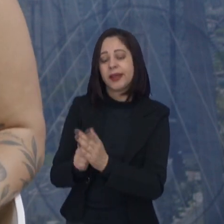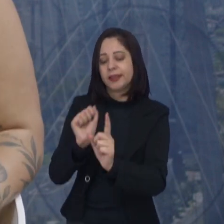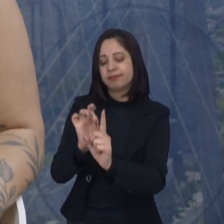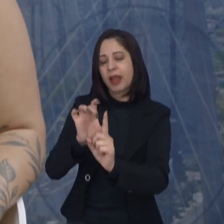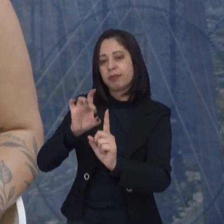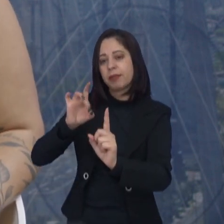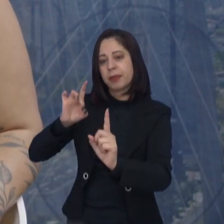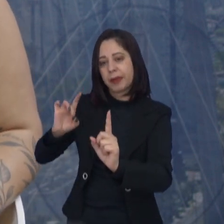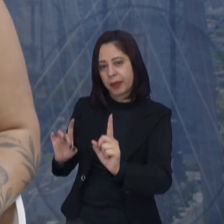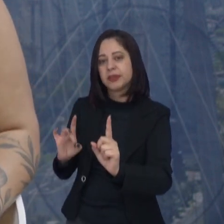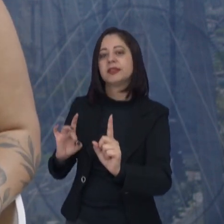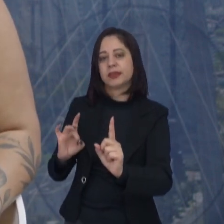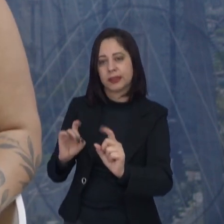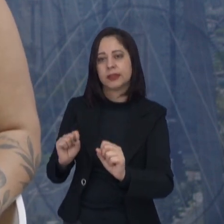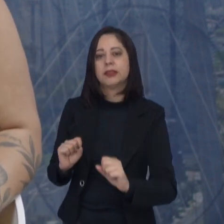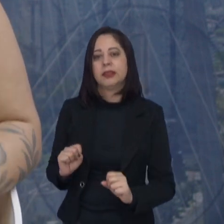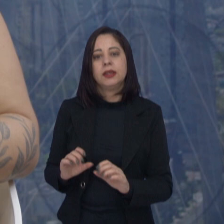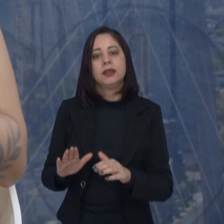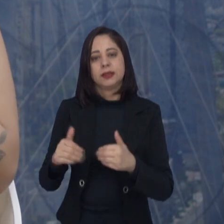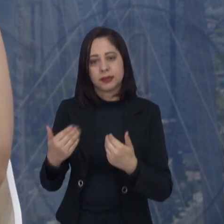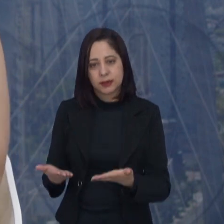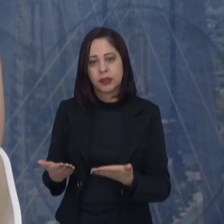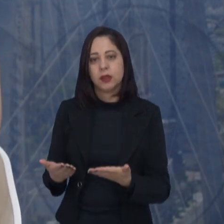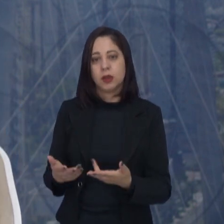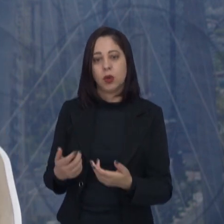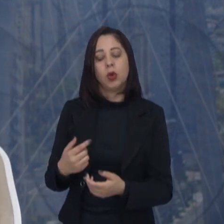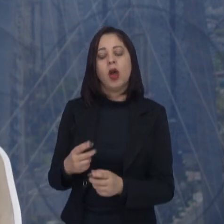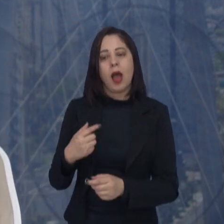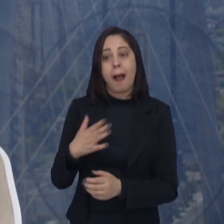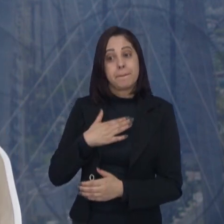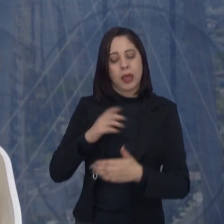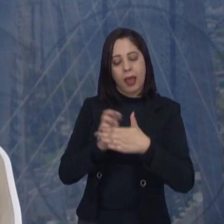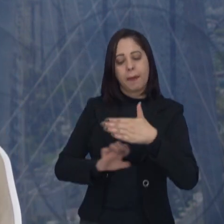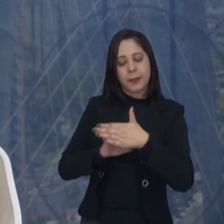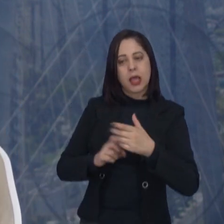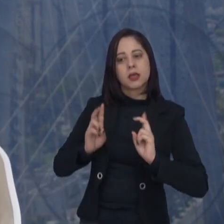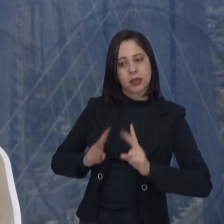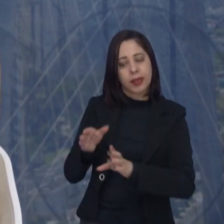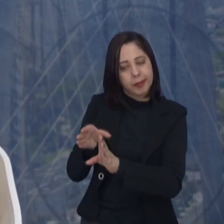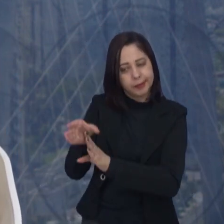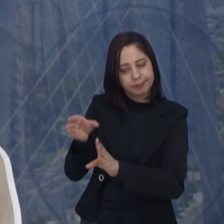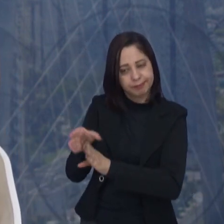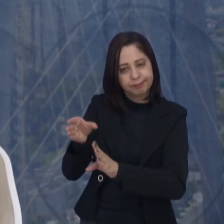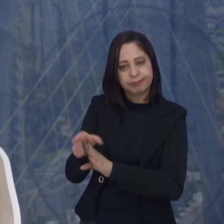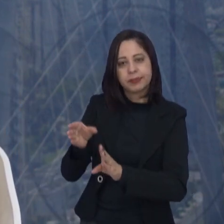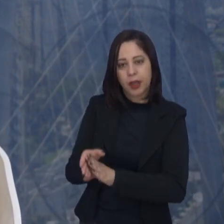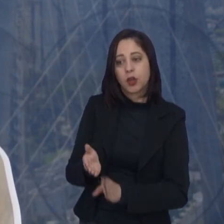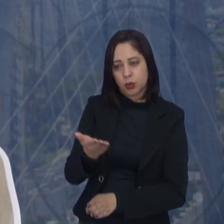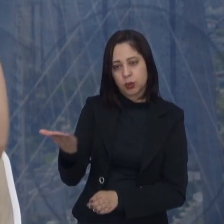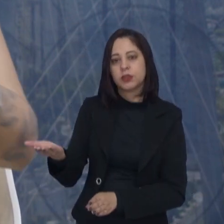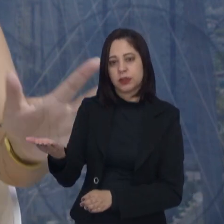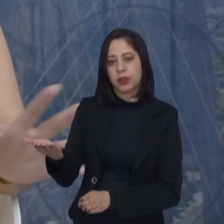ele conseguiu no meio de tantos perfis. Então, a gente tem esse jeitinho de conseguir cuidar do nosso influenciador de uma forma estratégica, mas,